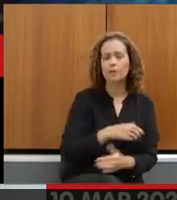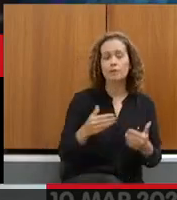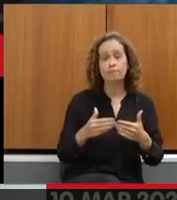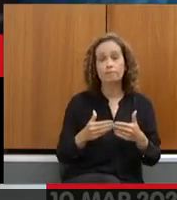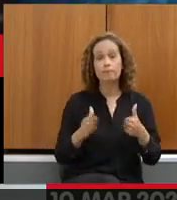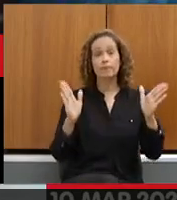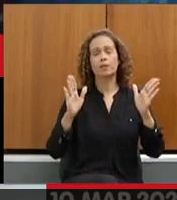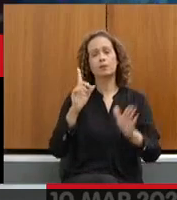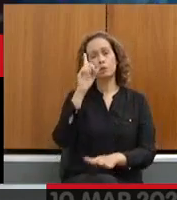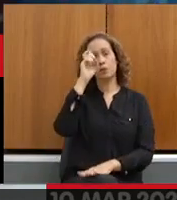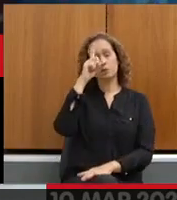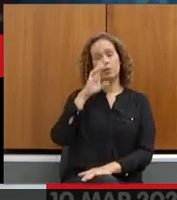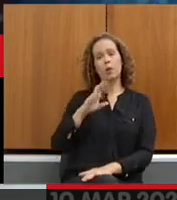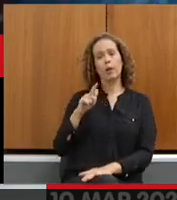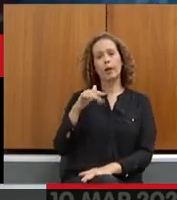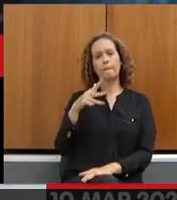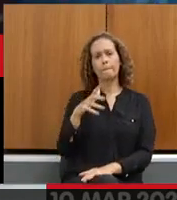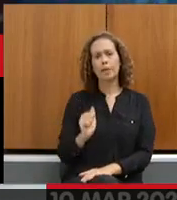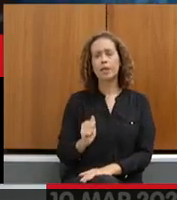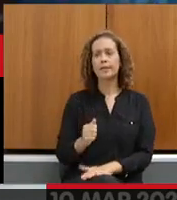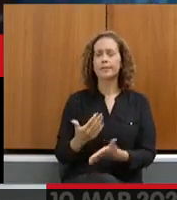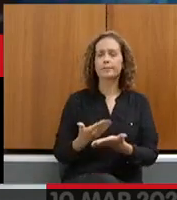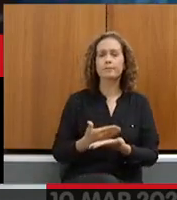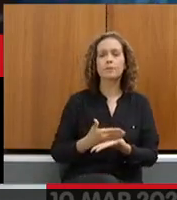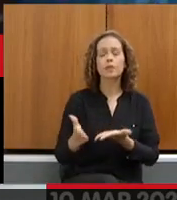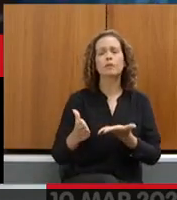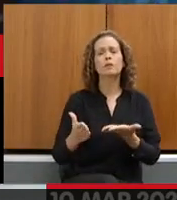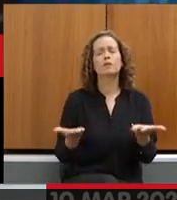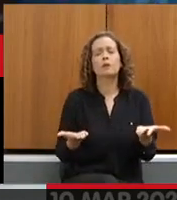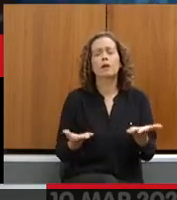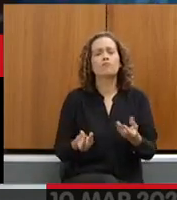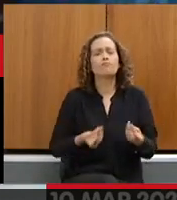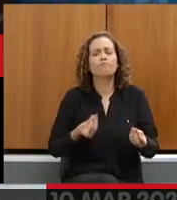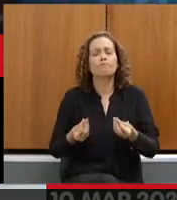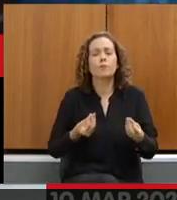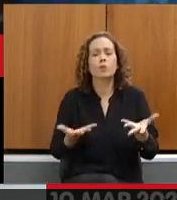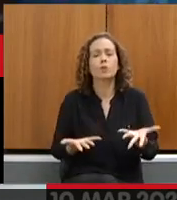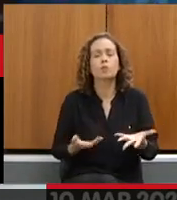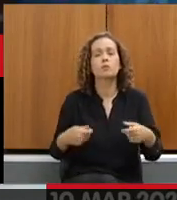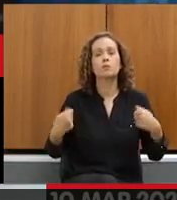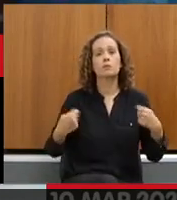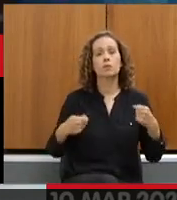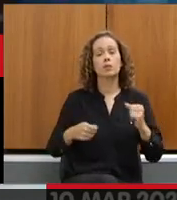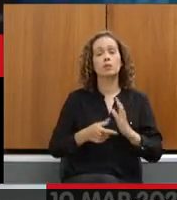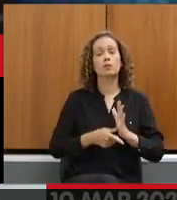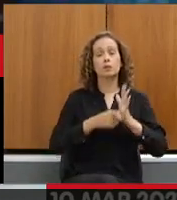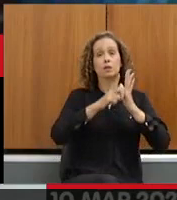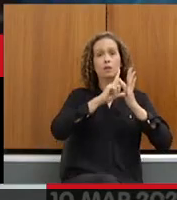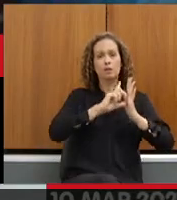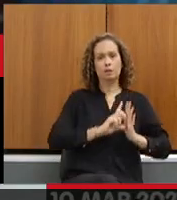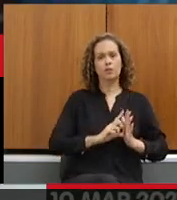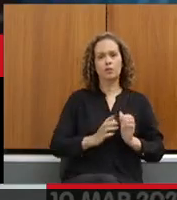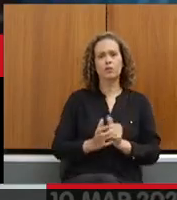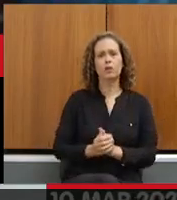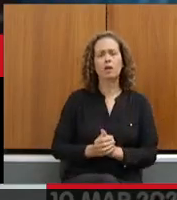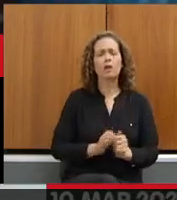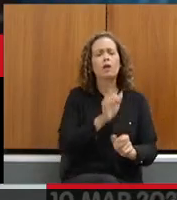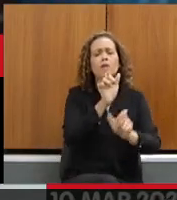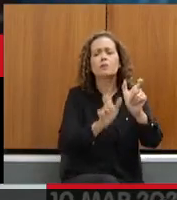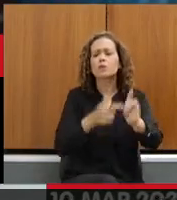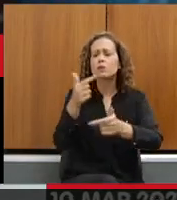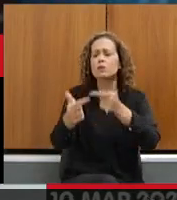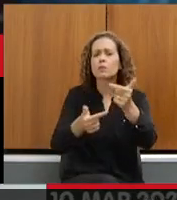hospital de campanha colocá-lo para funcionar sem fazer a predação que que é isso sem a gente tirar e acostumando de onde que eles já estão